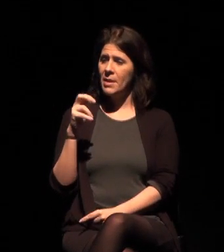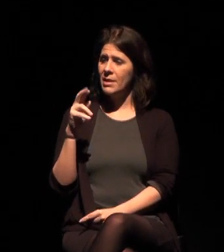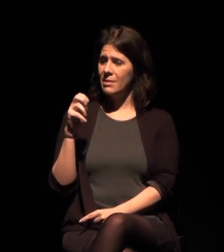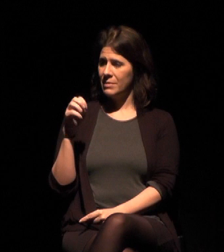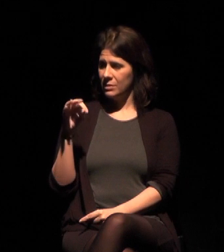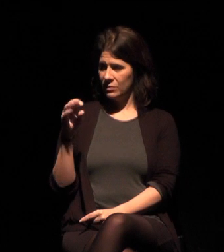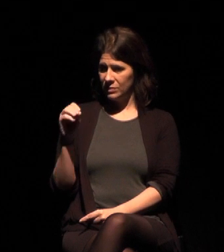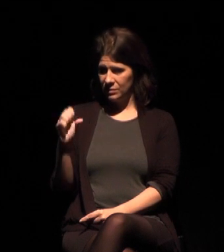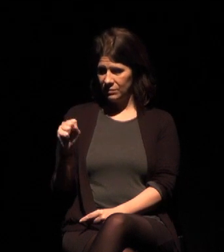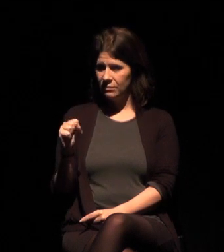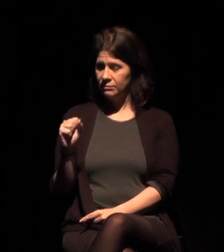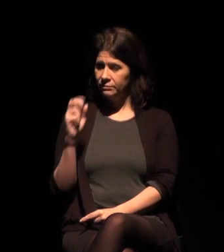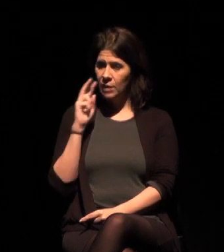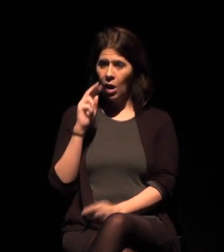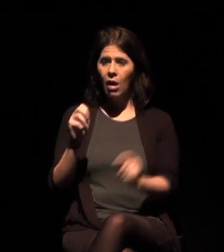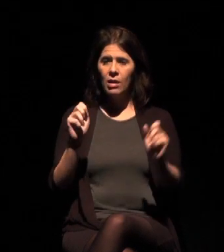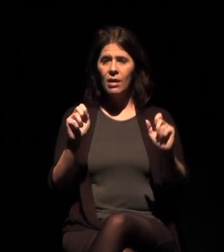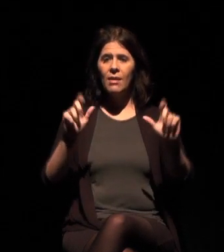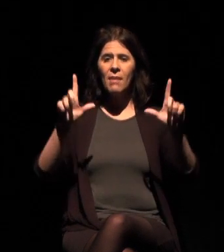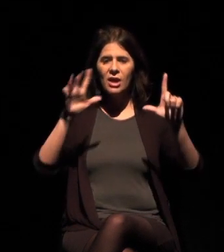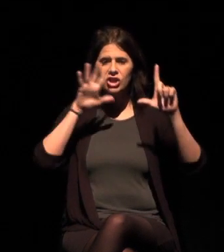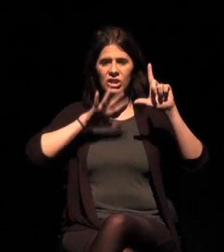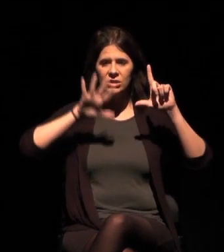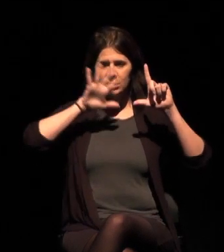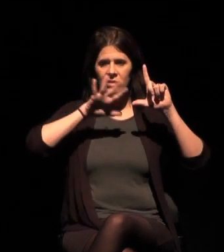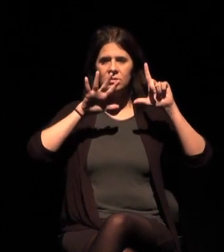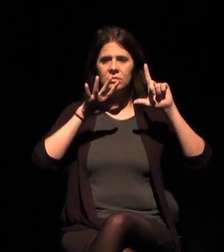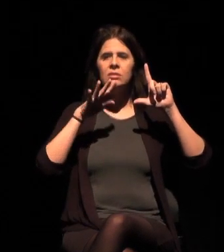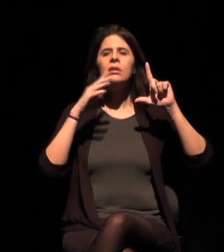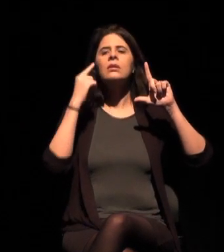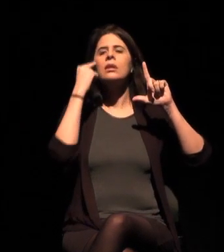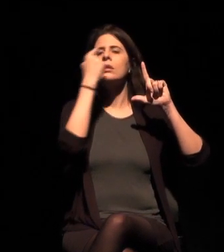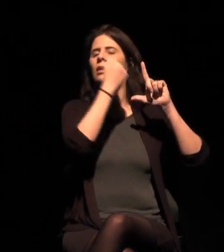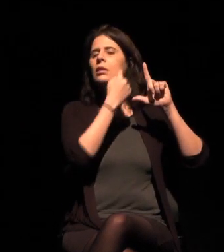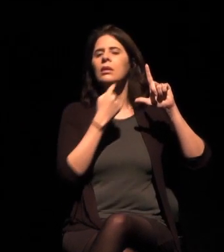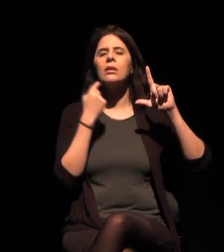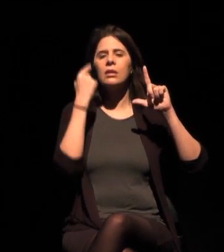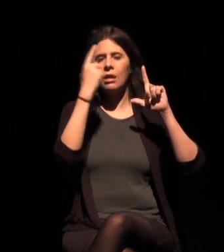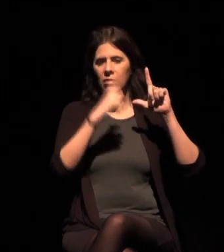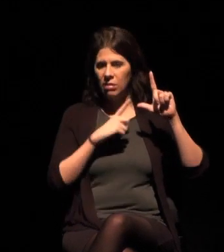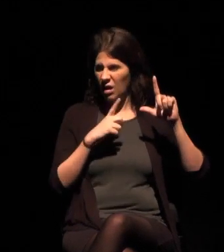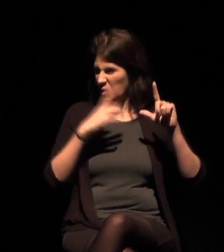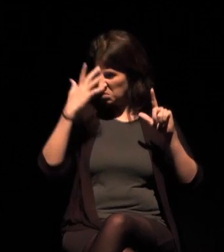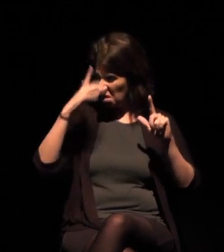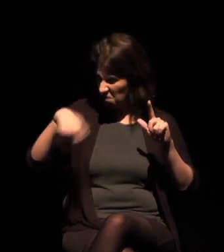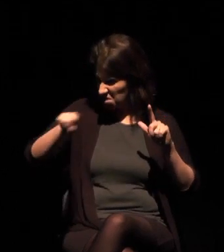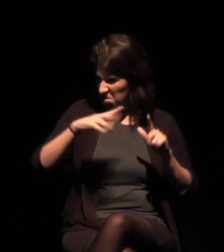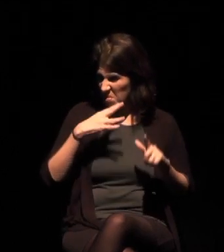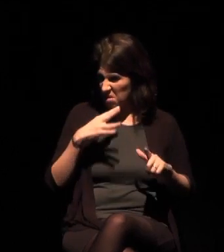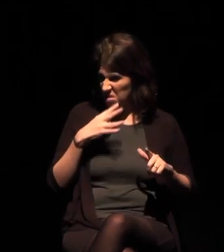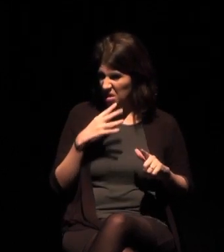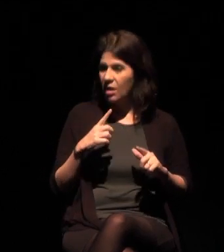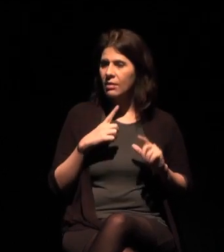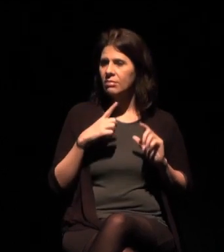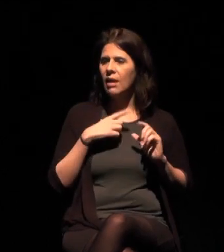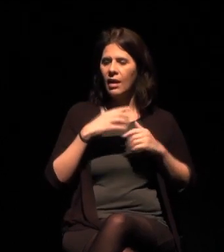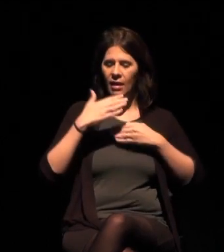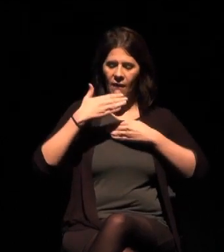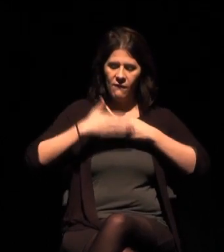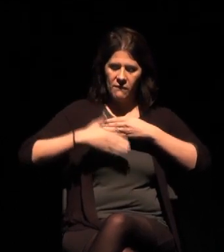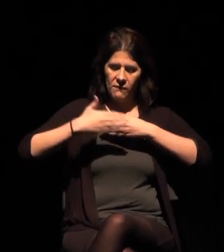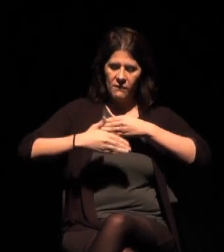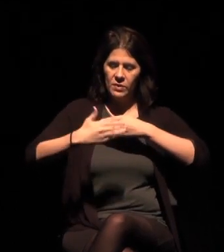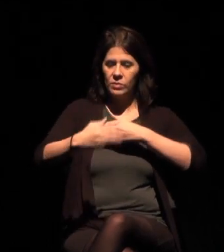imagem que é colocada no facebook passa por três filtros e não sei se quem sabe né é três filmes baseados nesta tecnologia